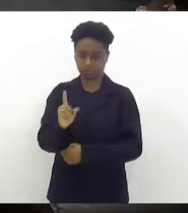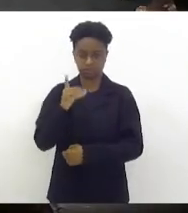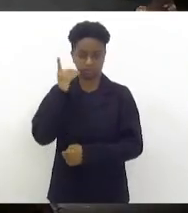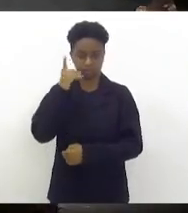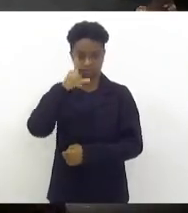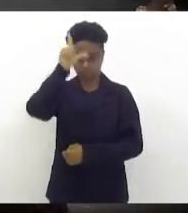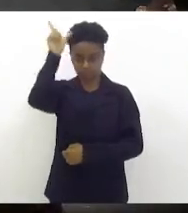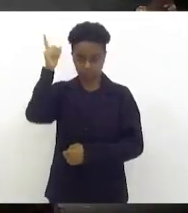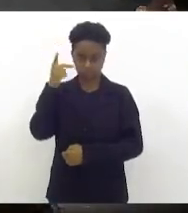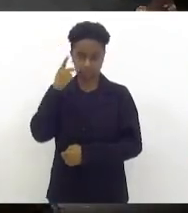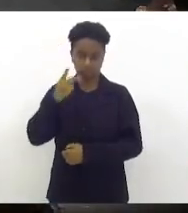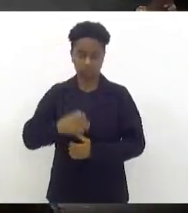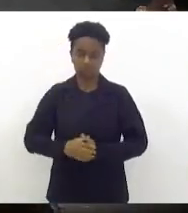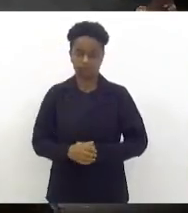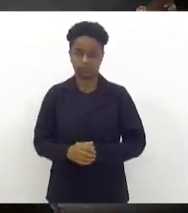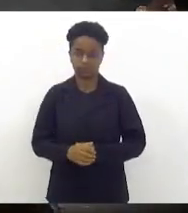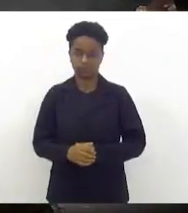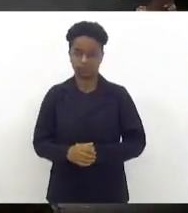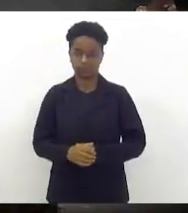deputado Luiz Paulo.